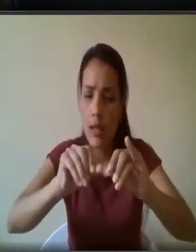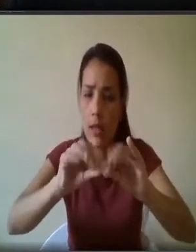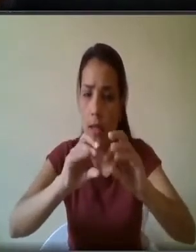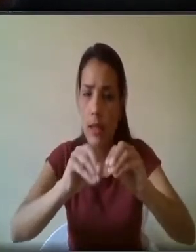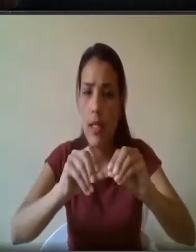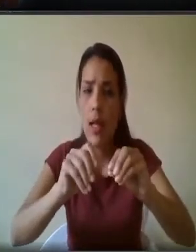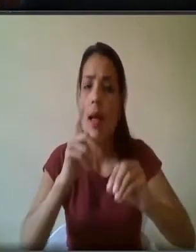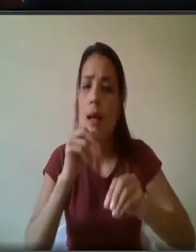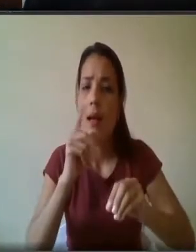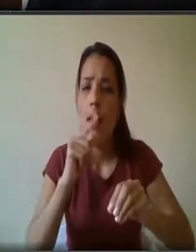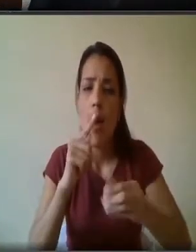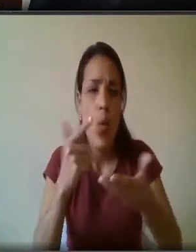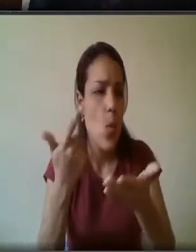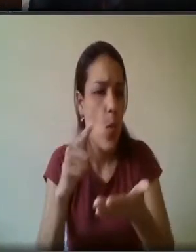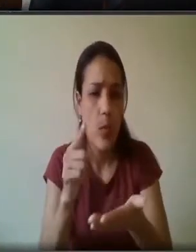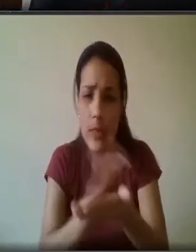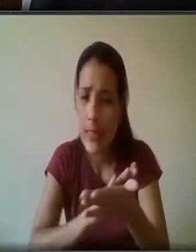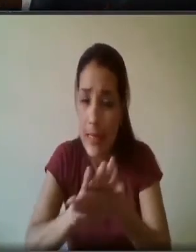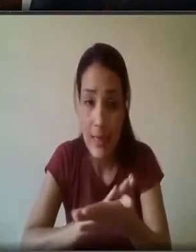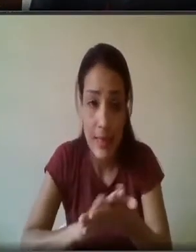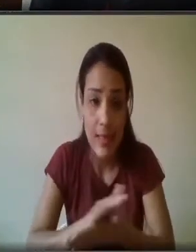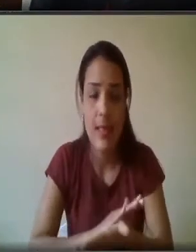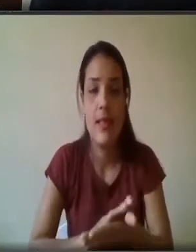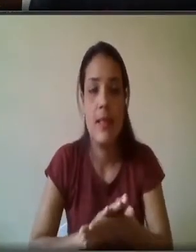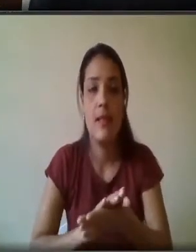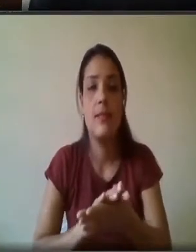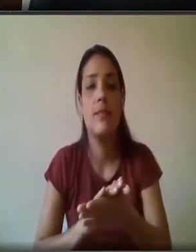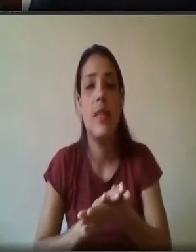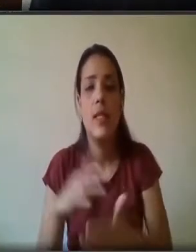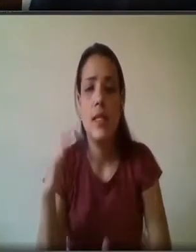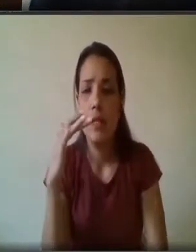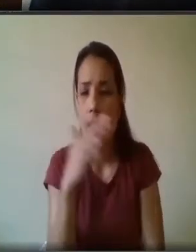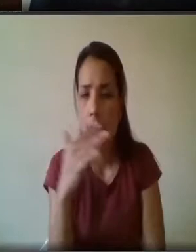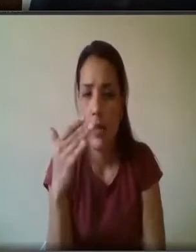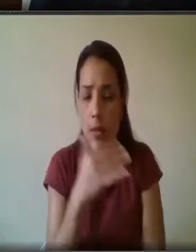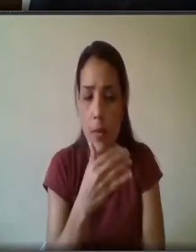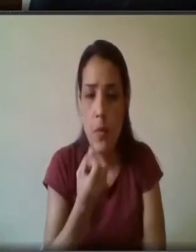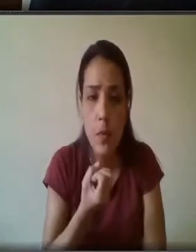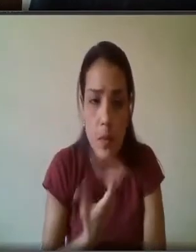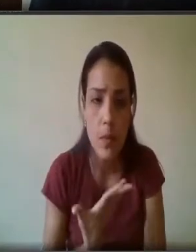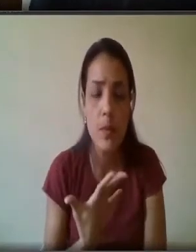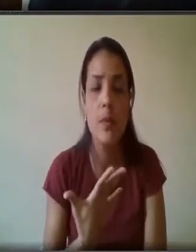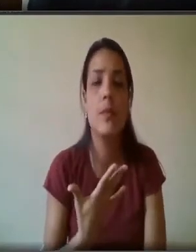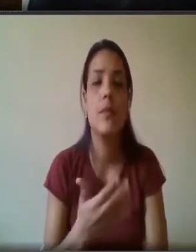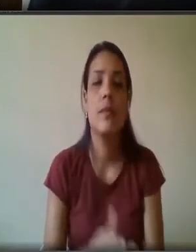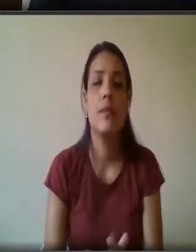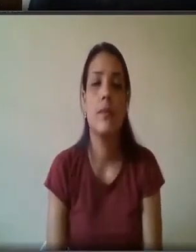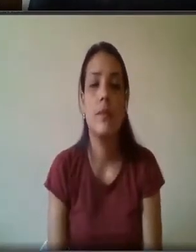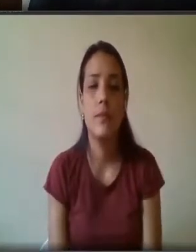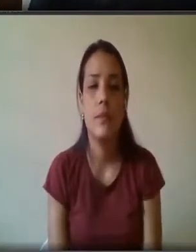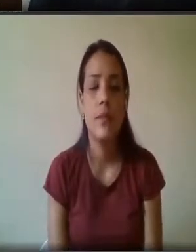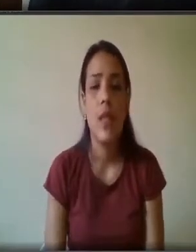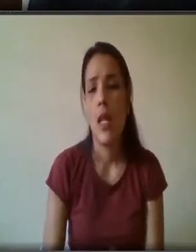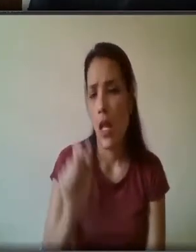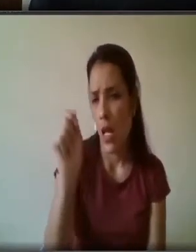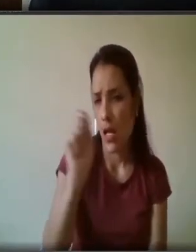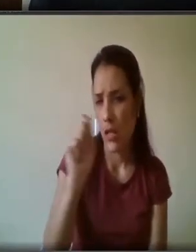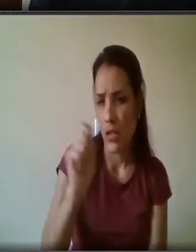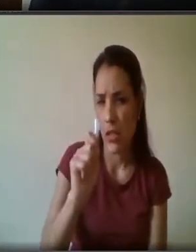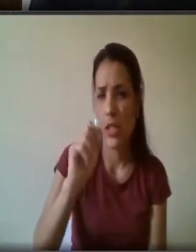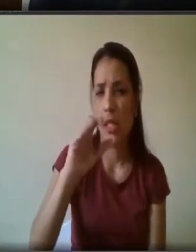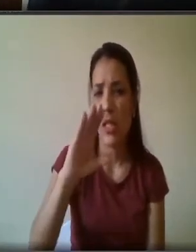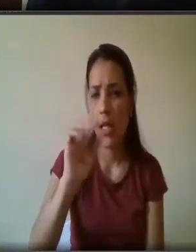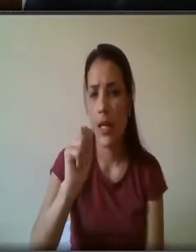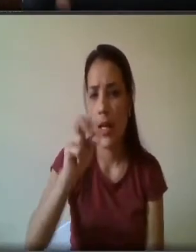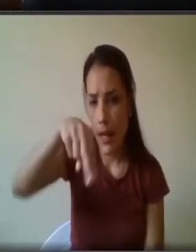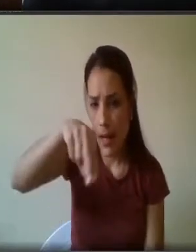ambientes de baixa temperatura. Então, você vai ver uma Argentina, você vai ver um Canadá, uma Rússia, uma